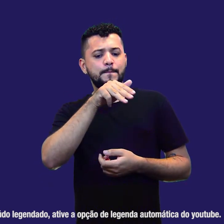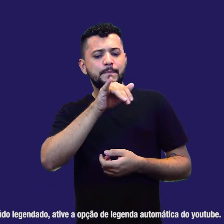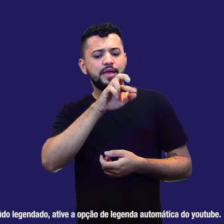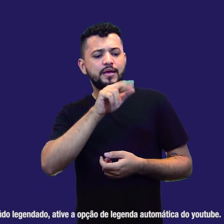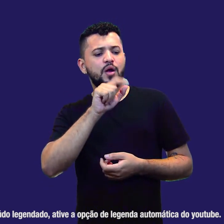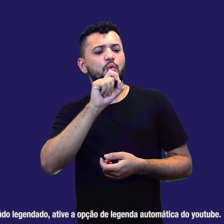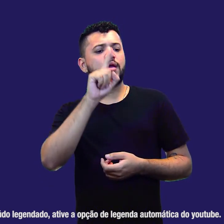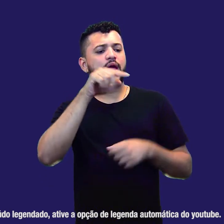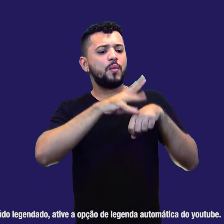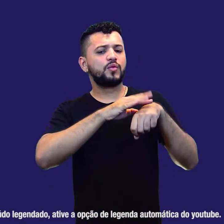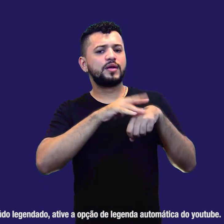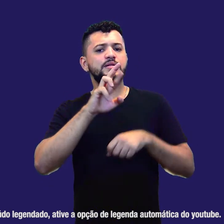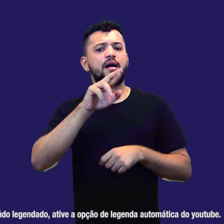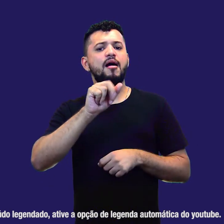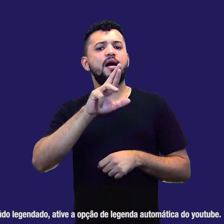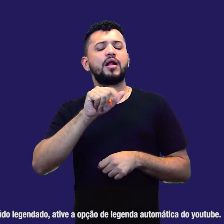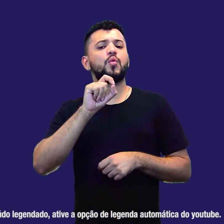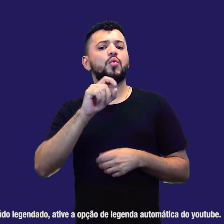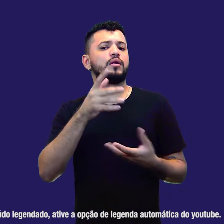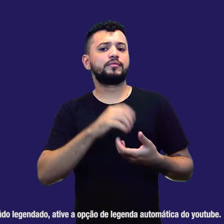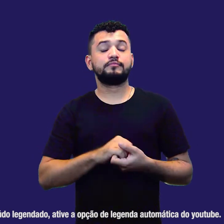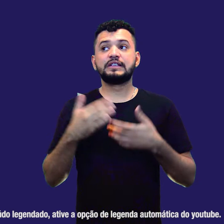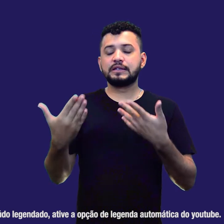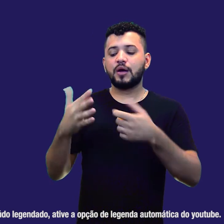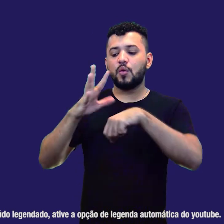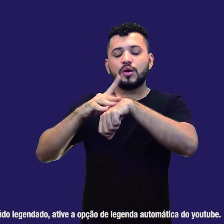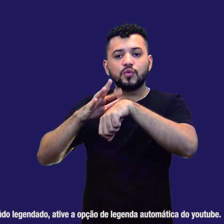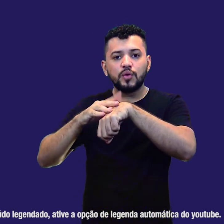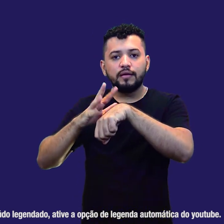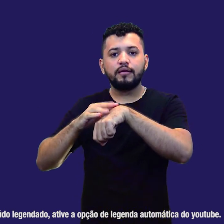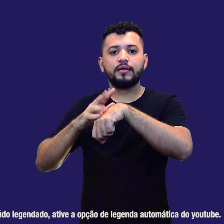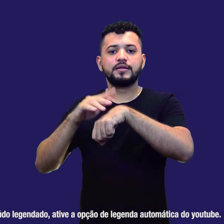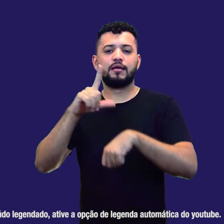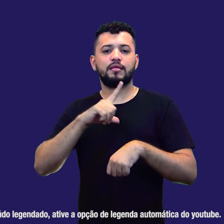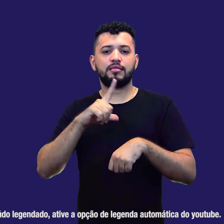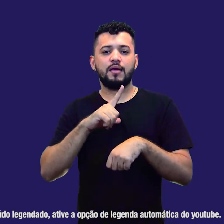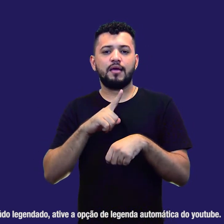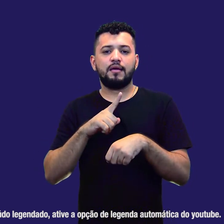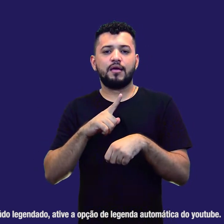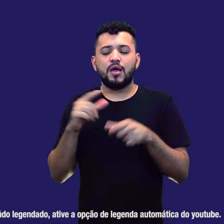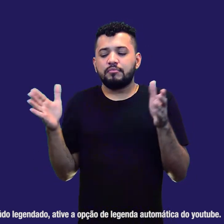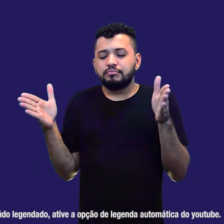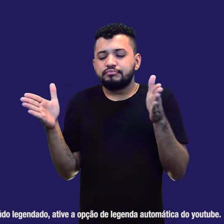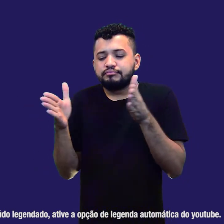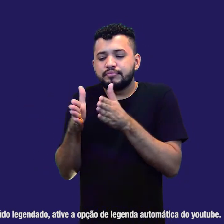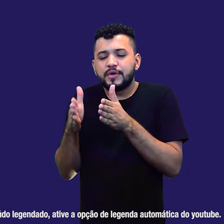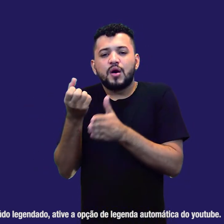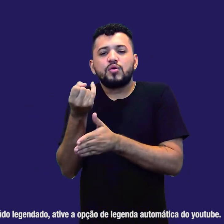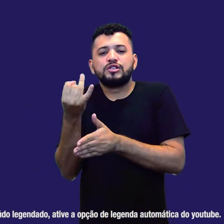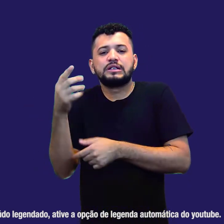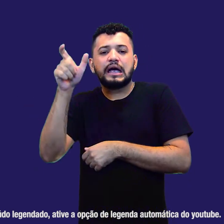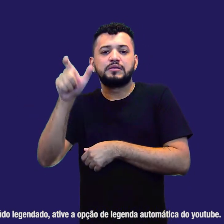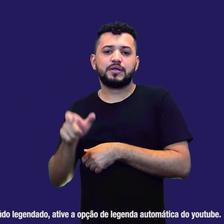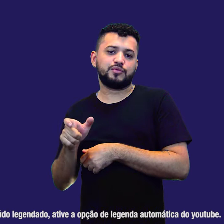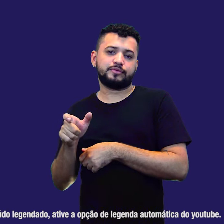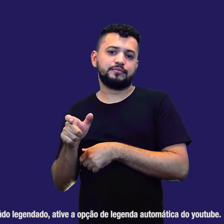uma doença rara? Uma doença rara é aquela doença que vai atingir um número pequeno de pessoas. Então, vou